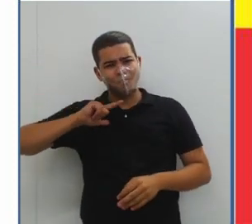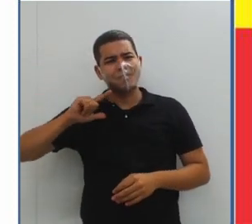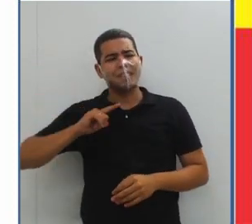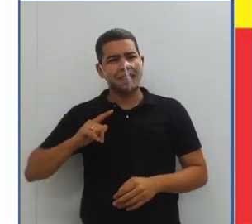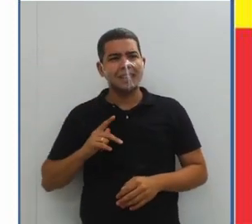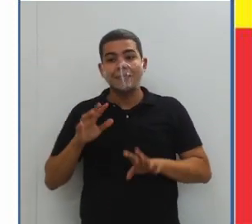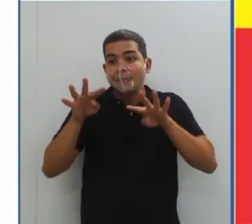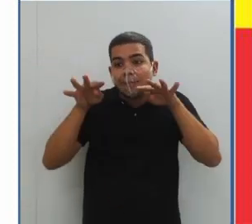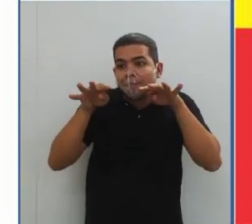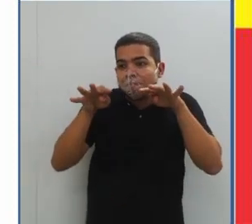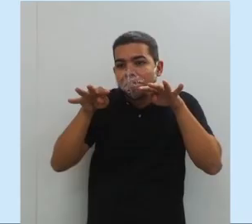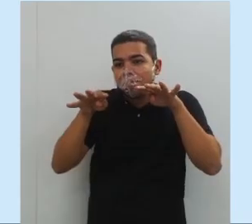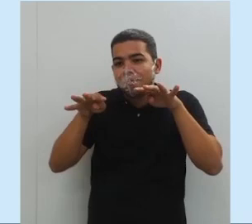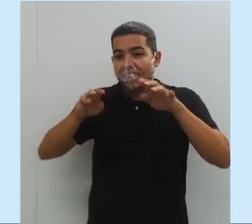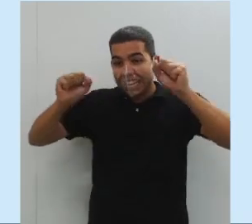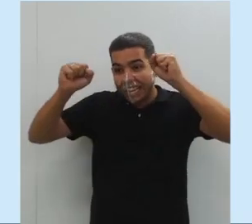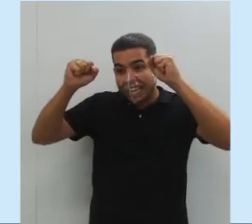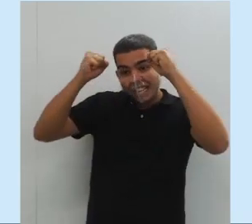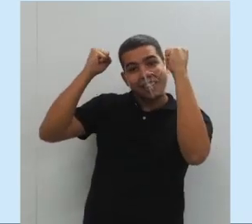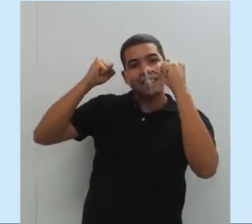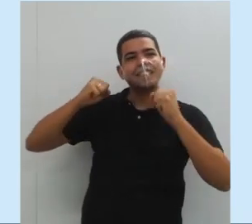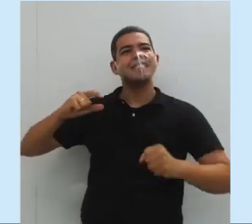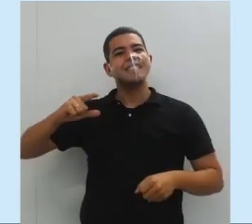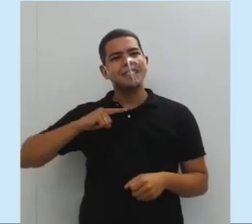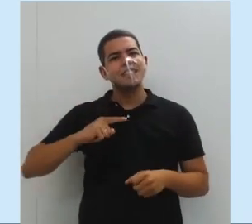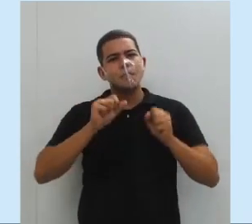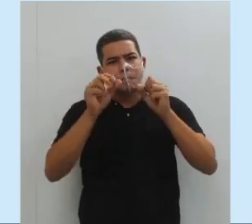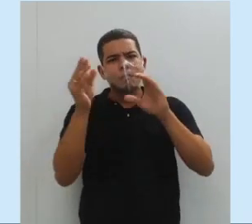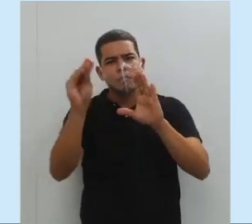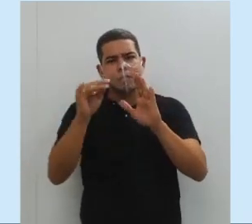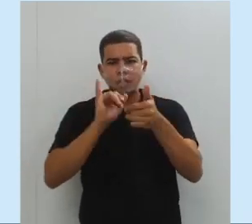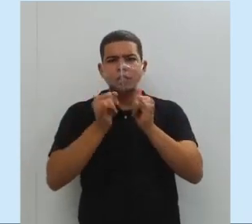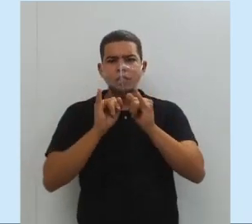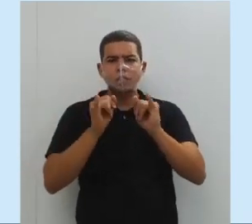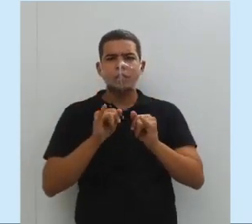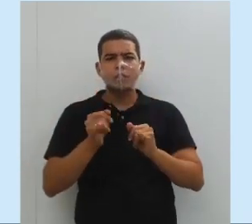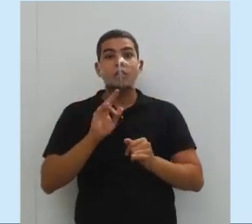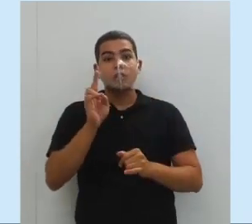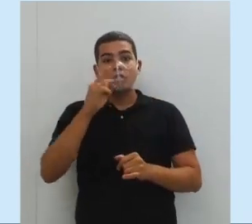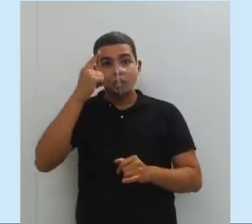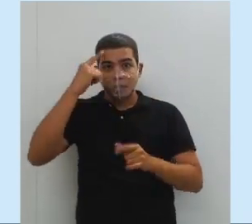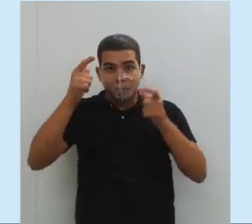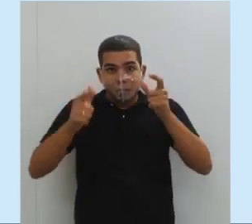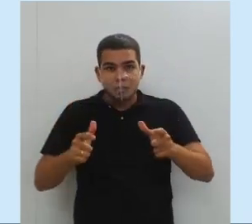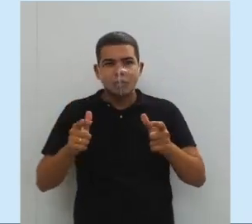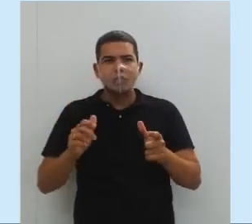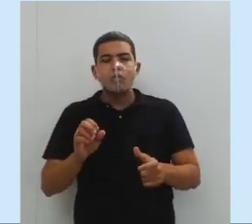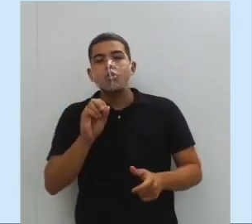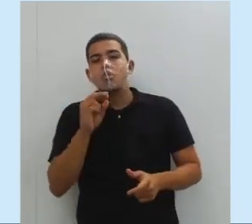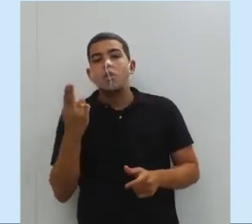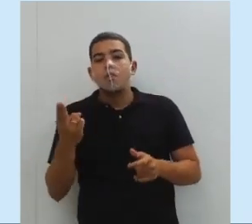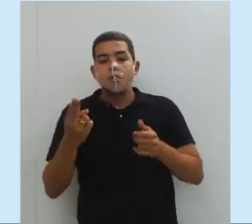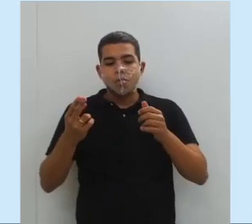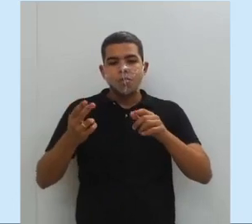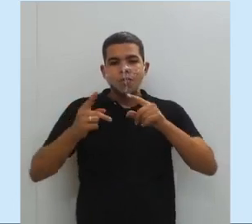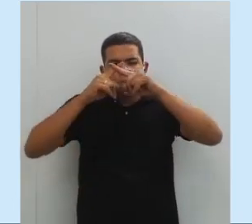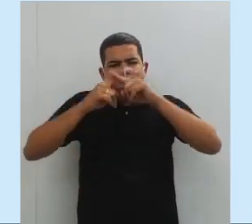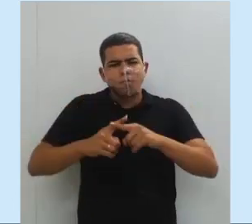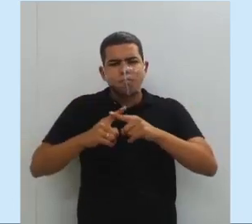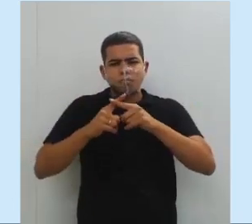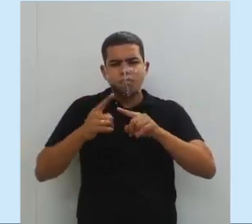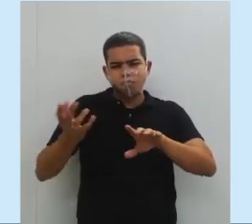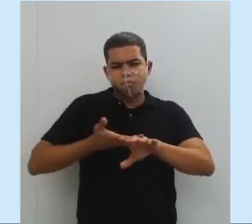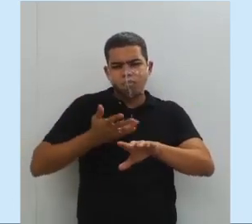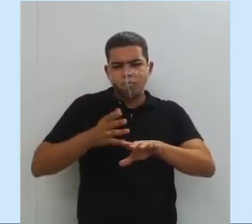essa brincadeira muito legal e divertida. Coloca na internet Prudentópolis, Pará, ou então corrida de